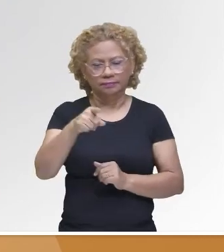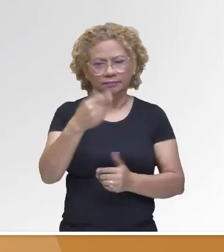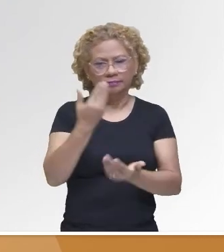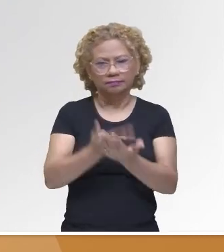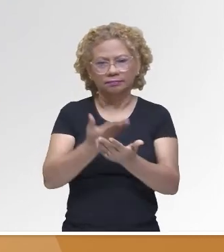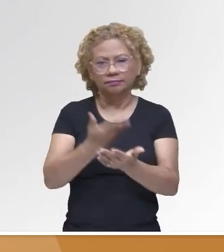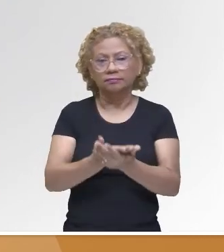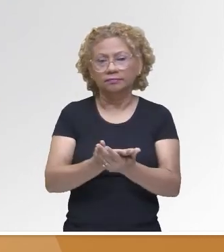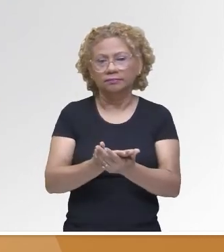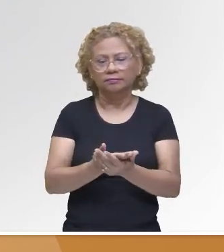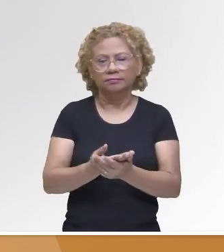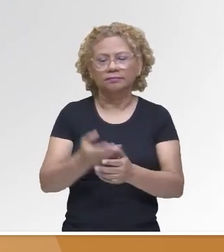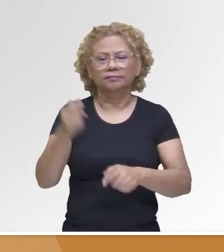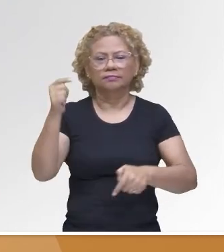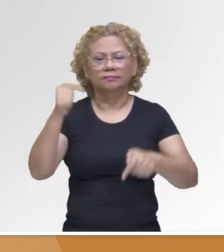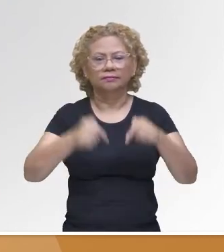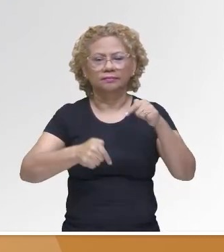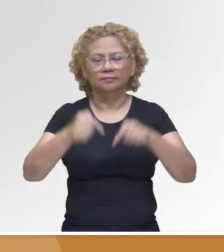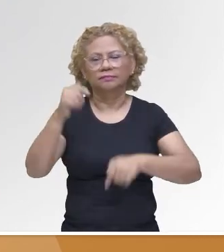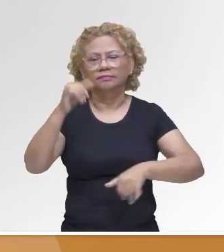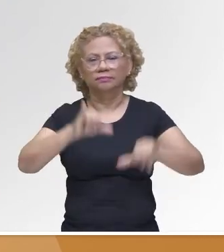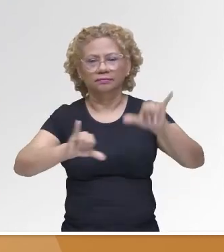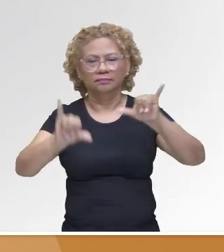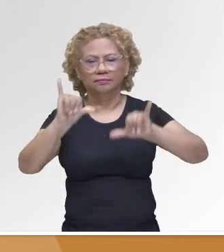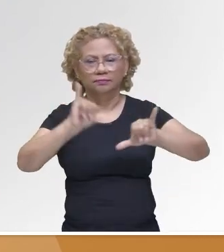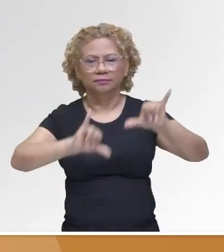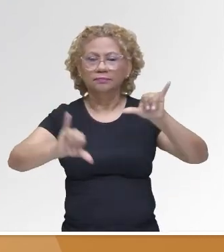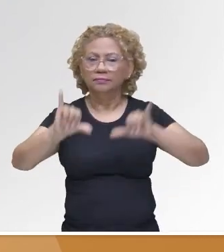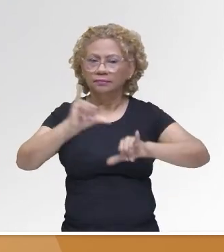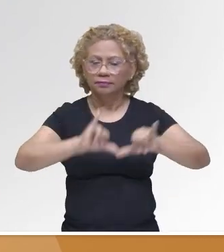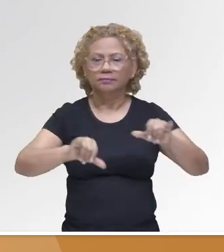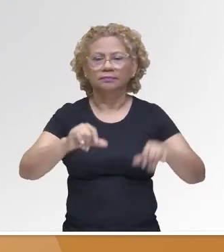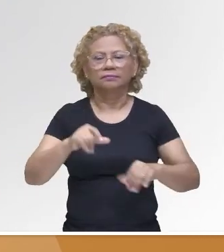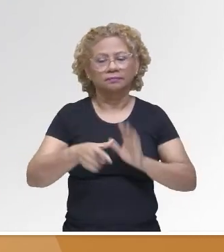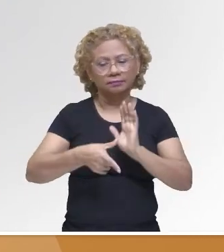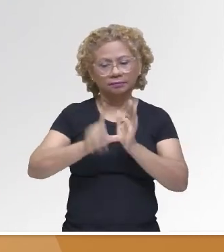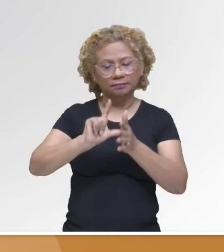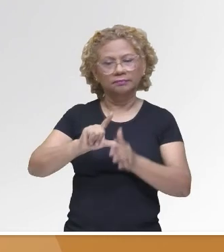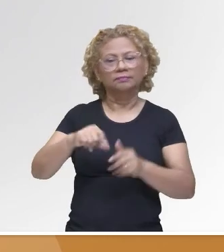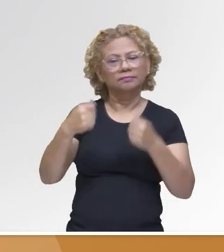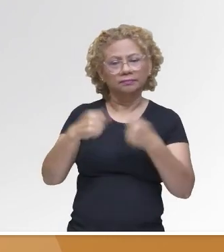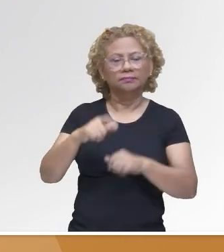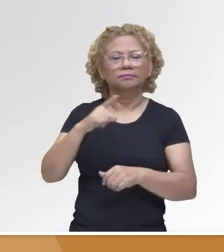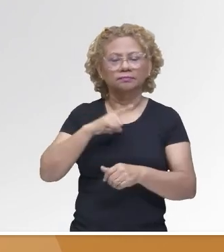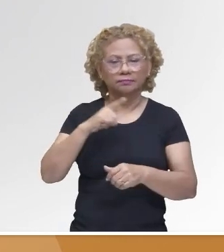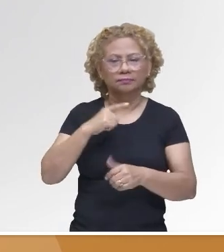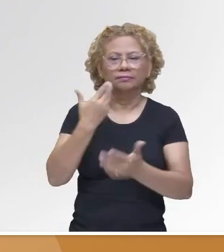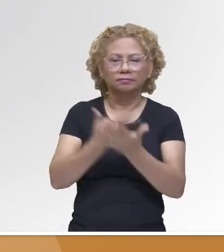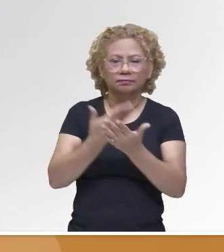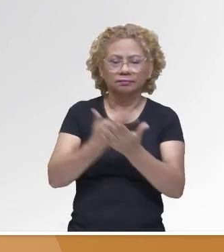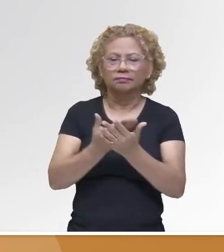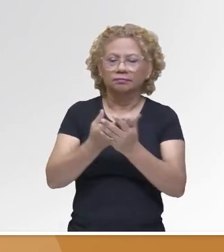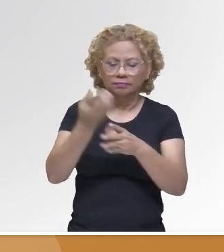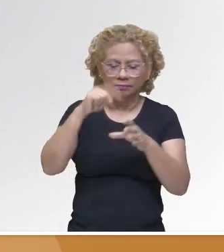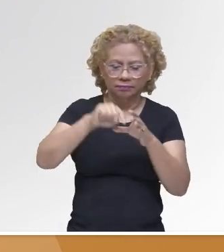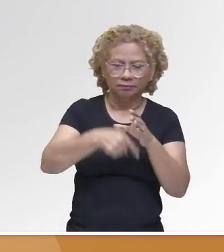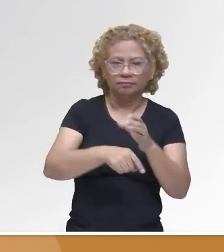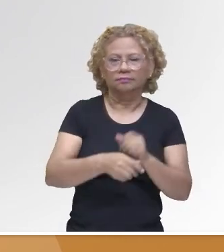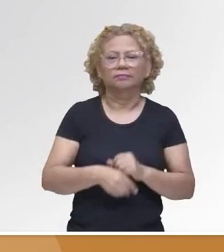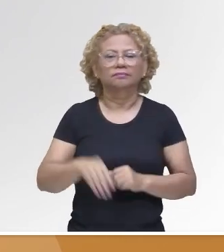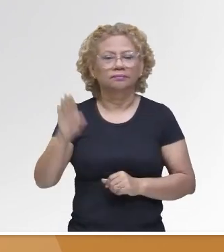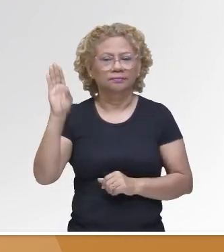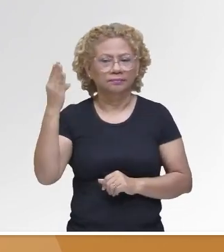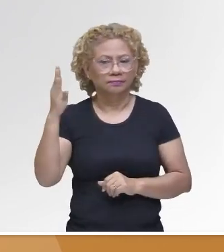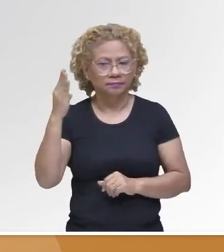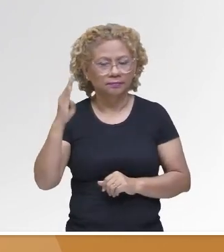elementos químicos, ele tem ali um estudo científico. A biologia,